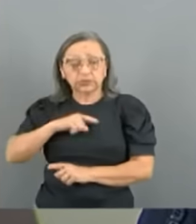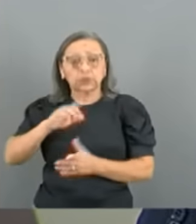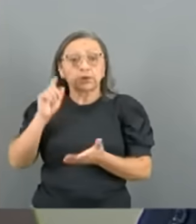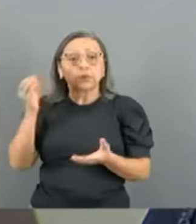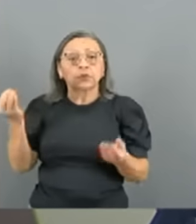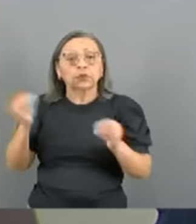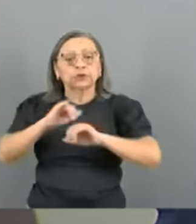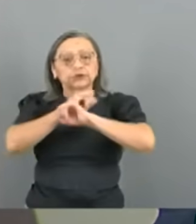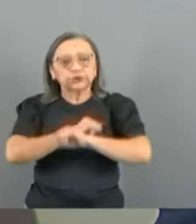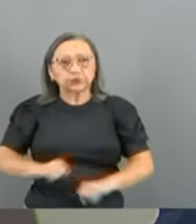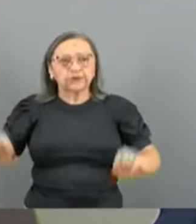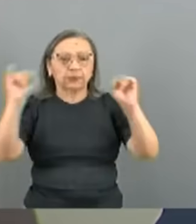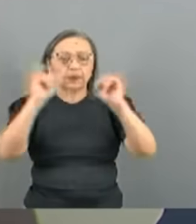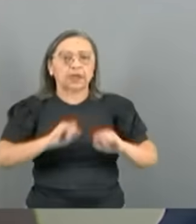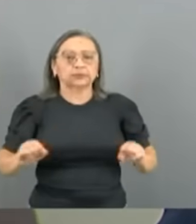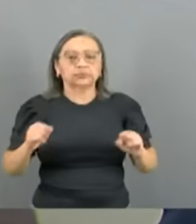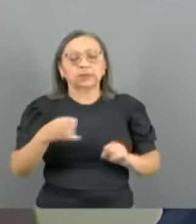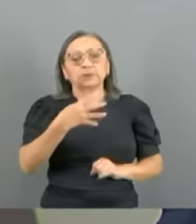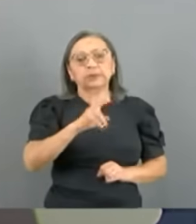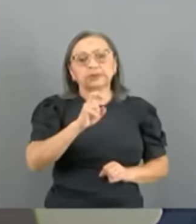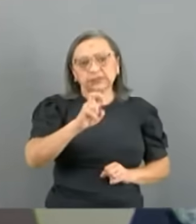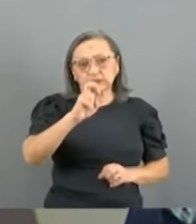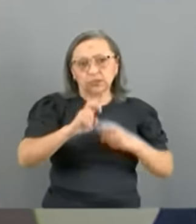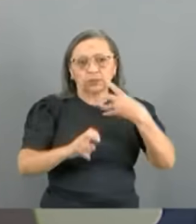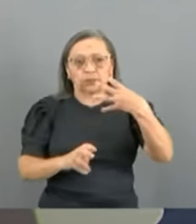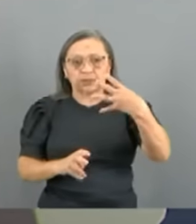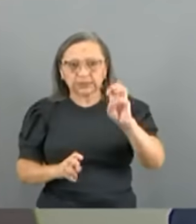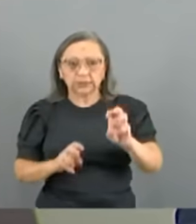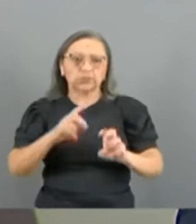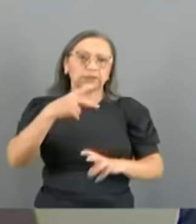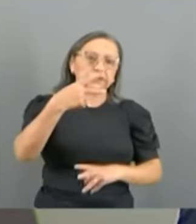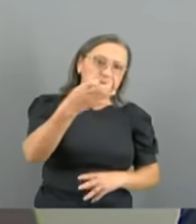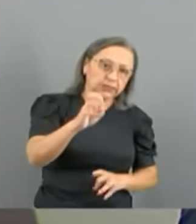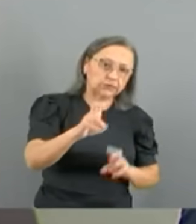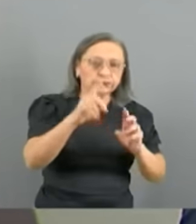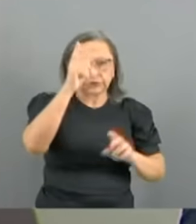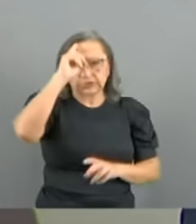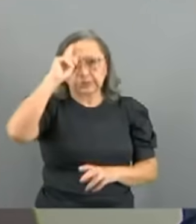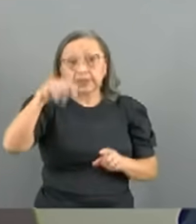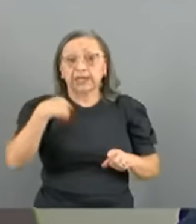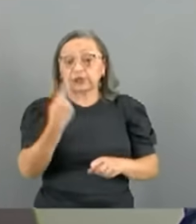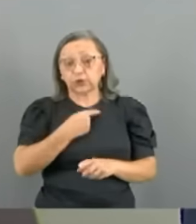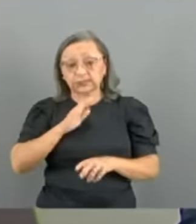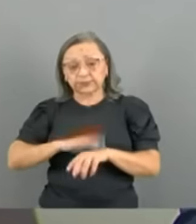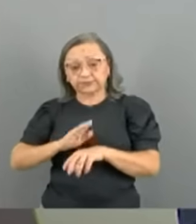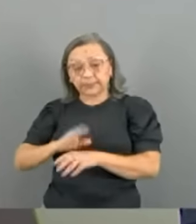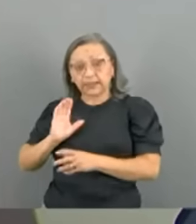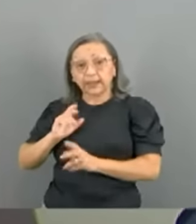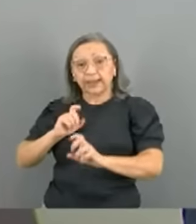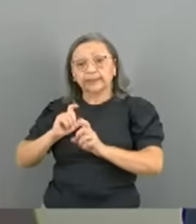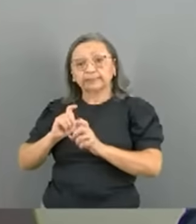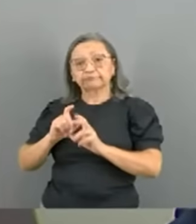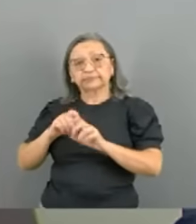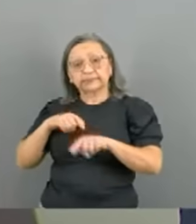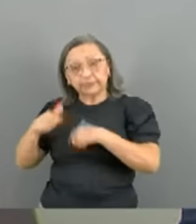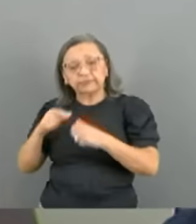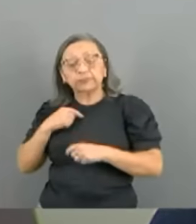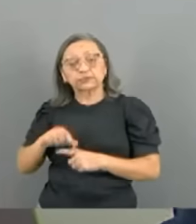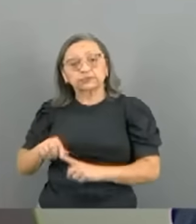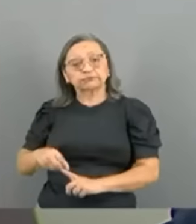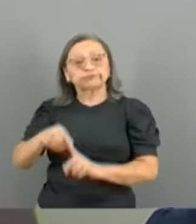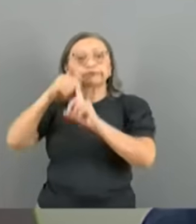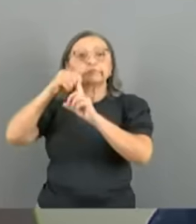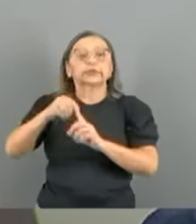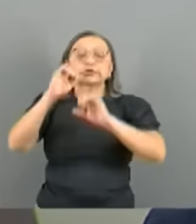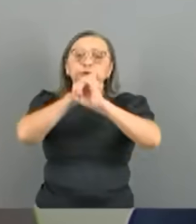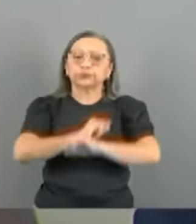divulgados a cada 45 dias, como é a praxe. Então, nossa administração, nós vamos primar pela divulgação do BEPS como